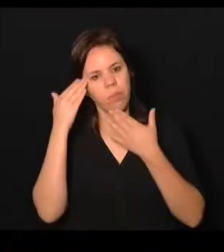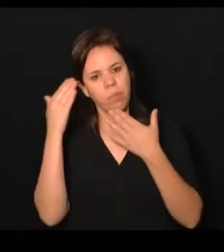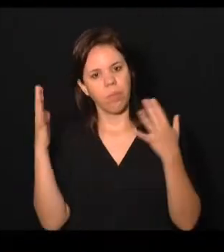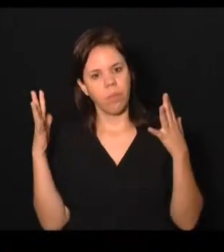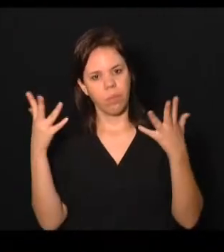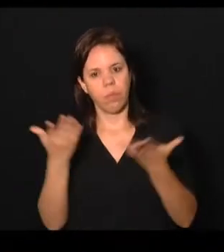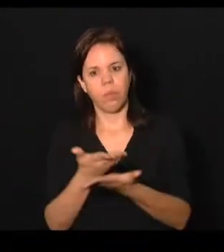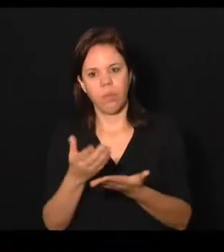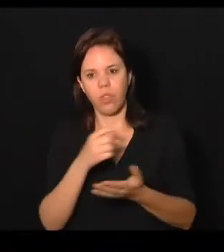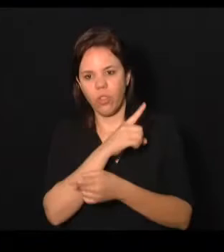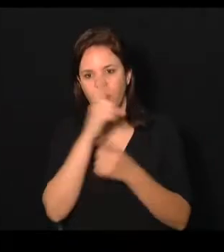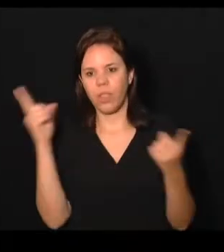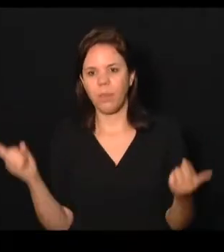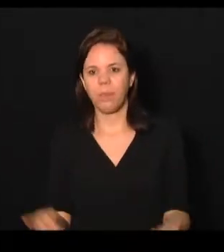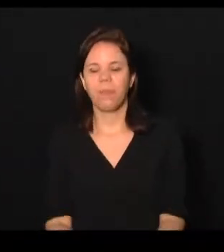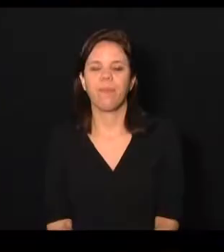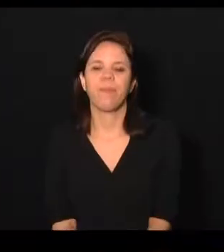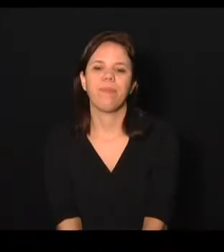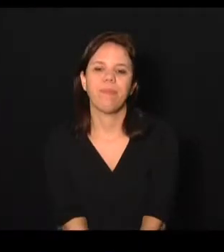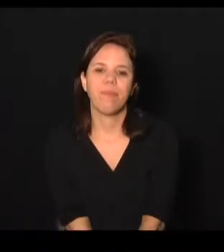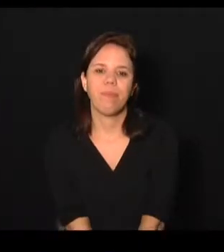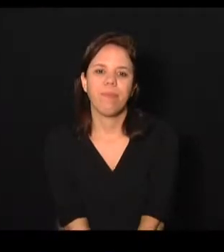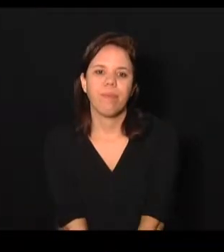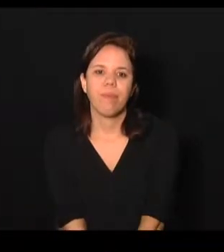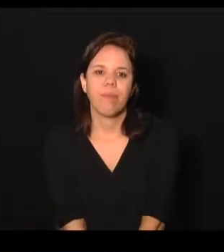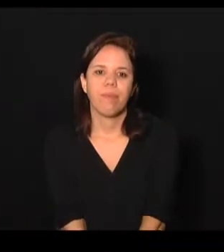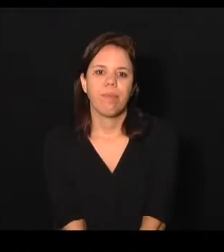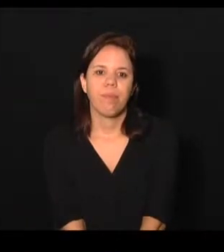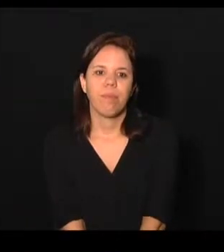a todos e um excelente dia. Obrigada.